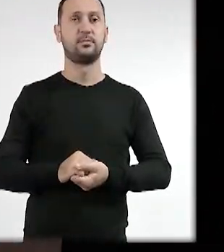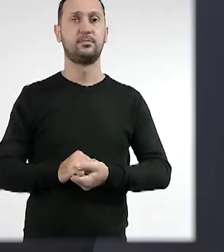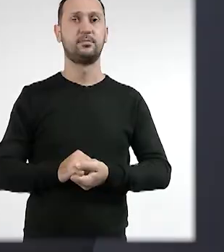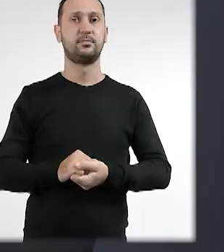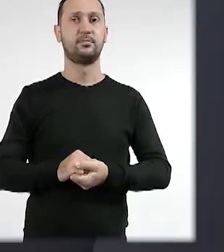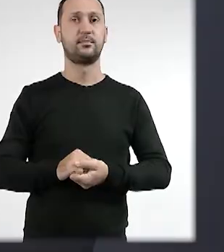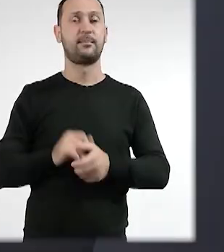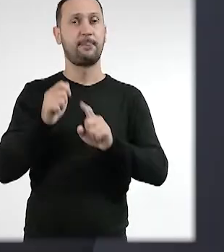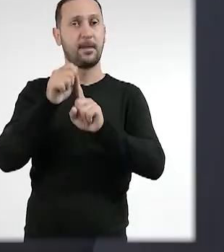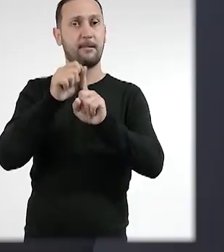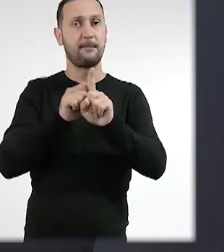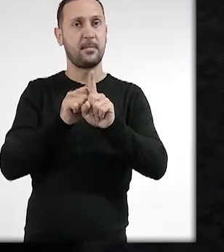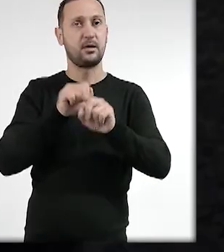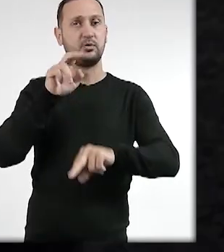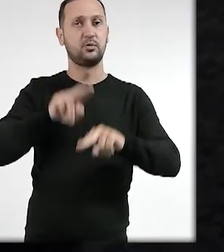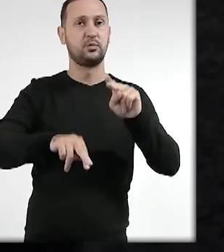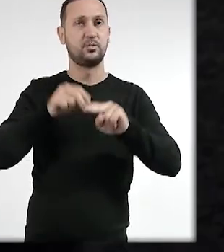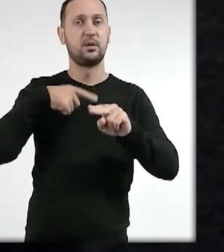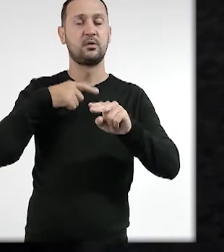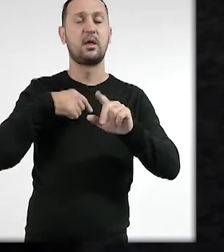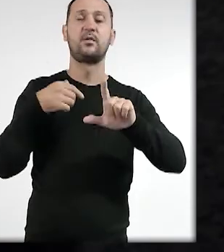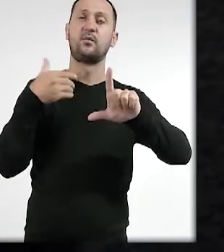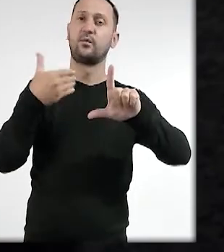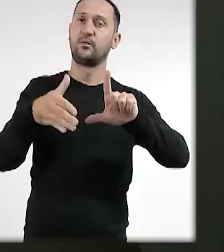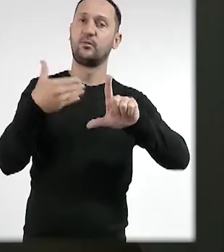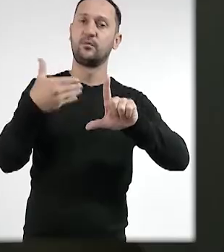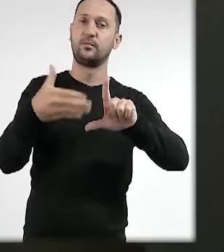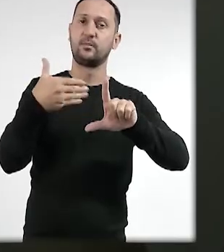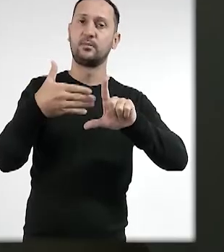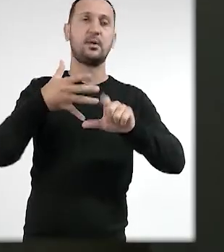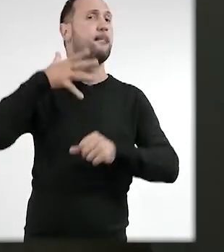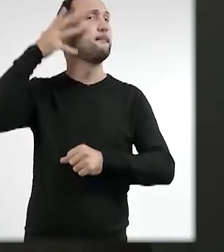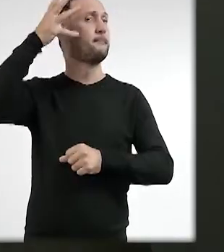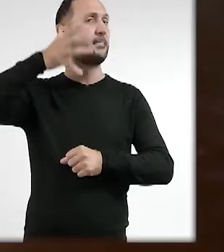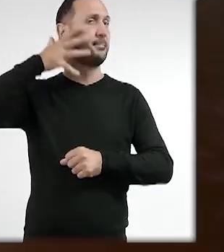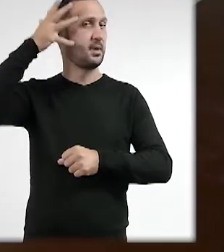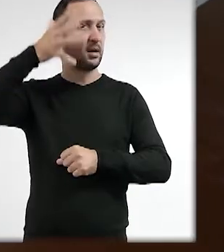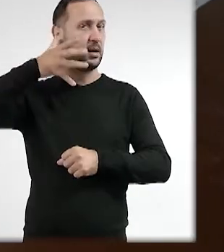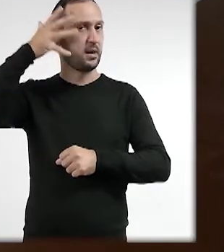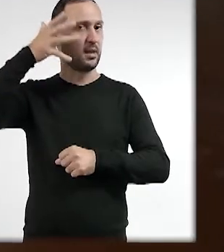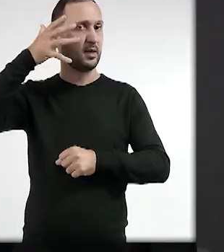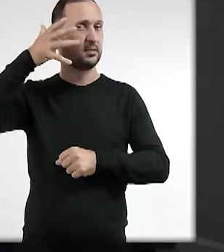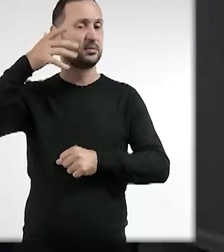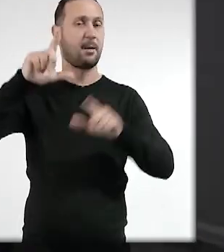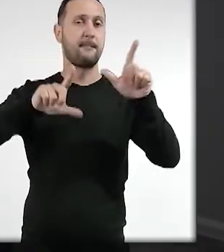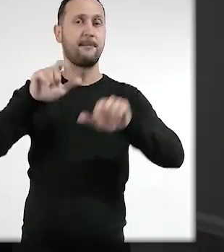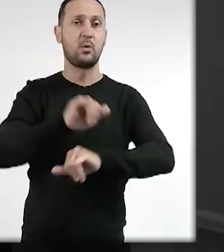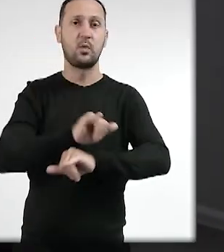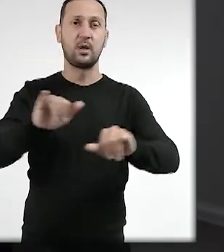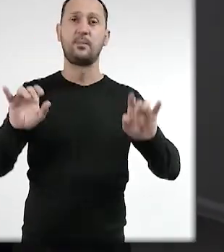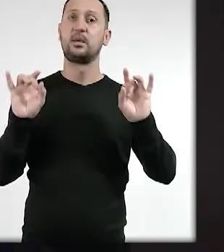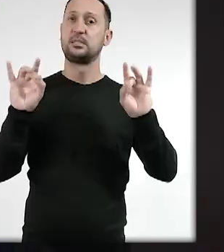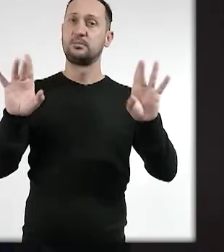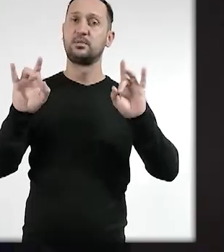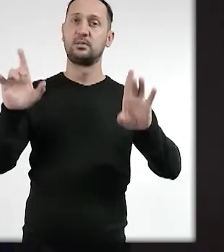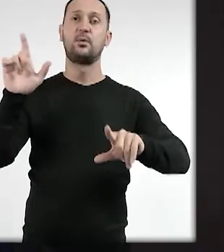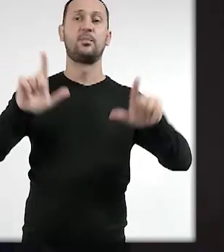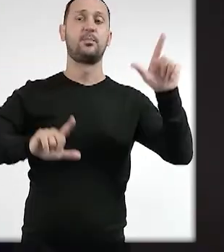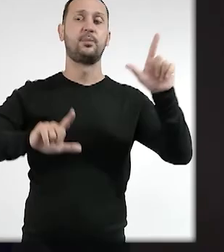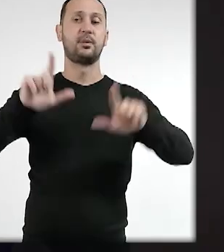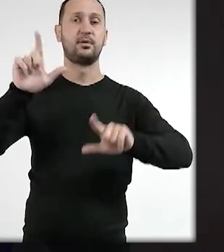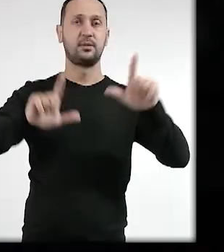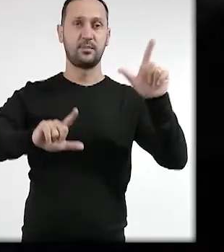A agenda para o mês de junho traz videoconferências, palestras, programas especiais para a